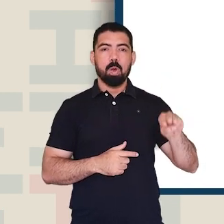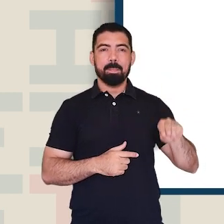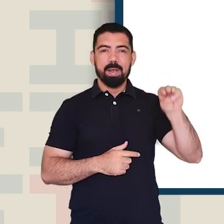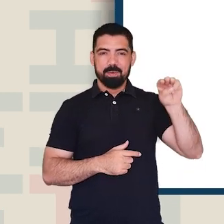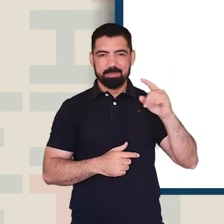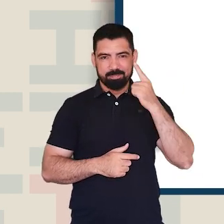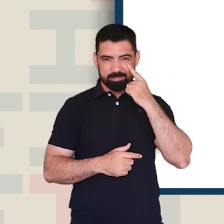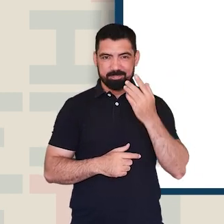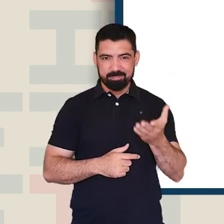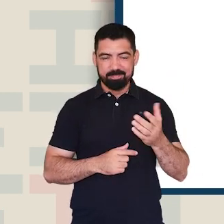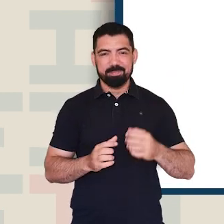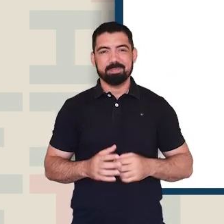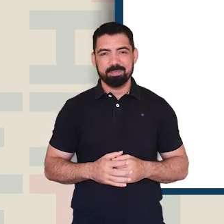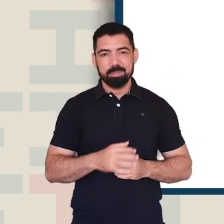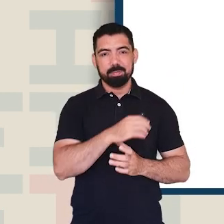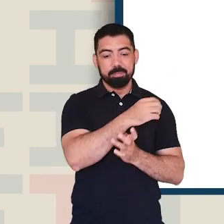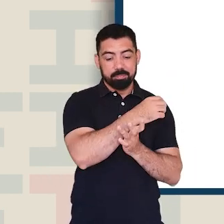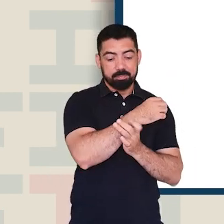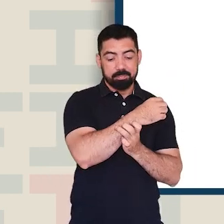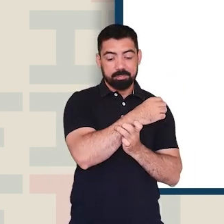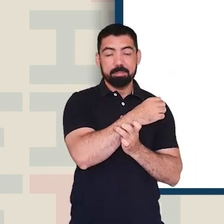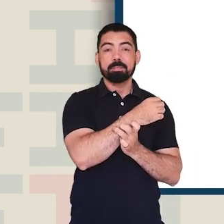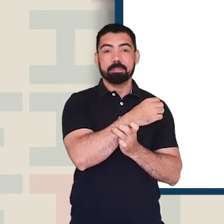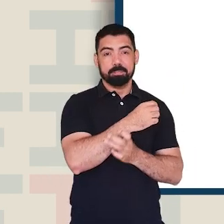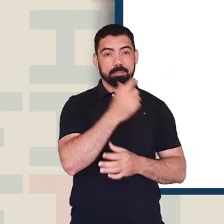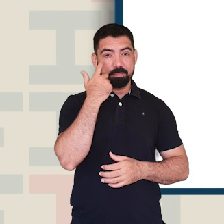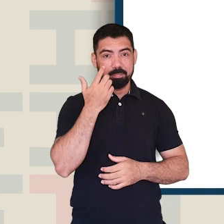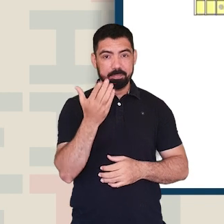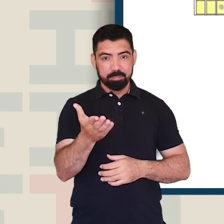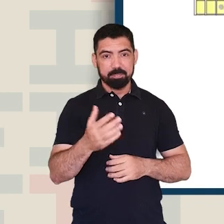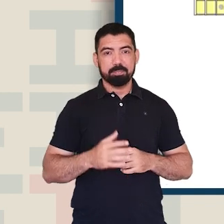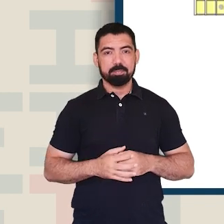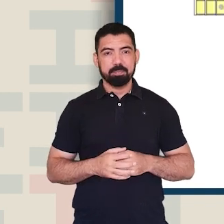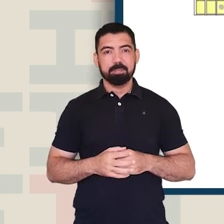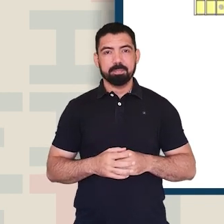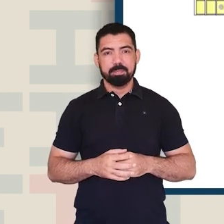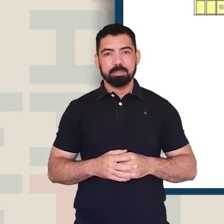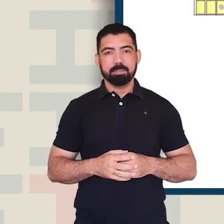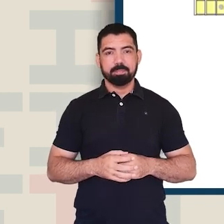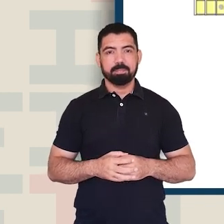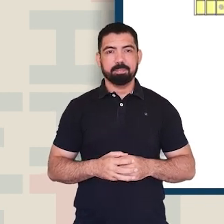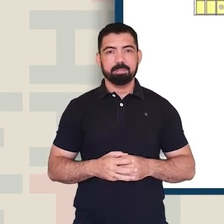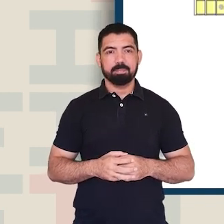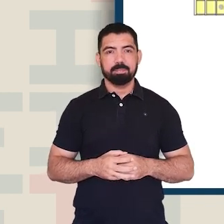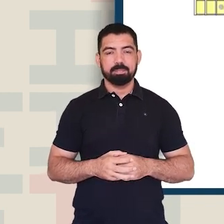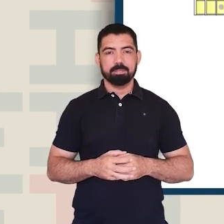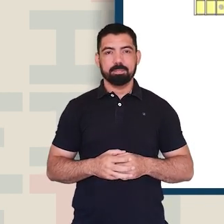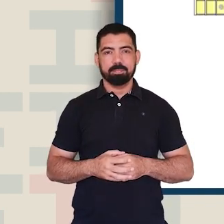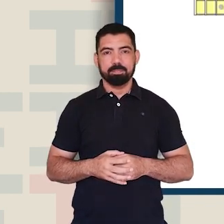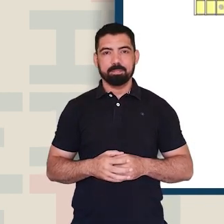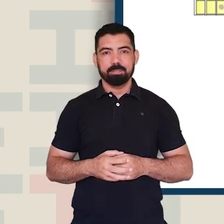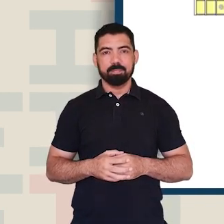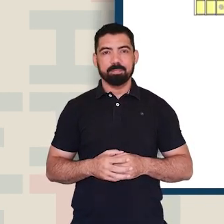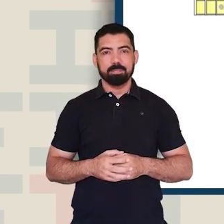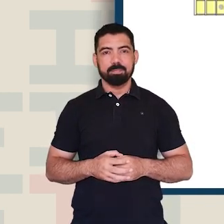Então, na tríade de Dó, a escala maior seria, ó, corda solta.